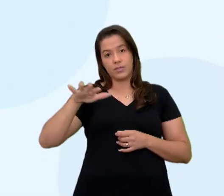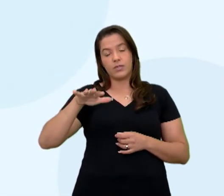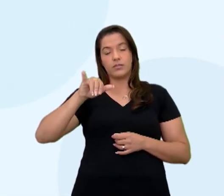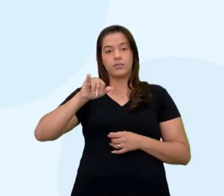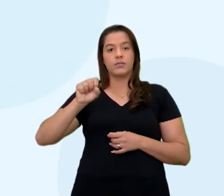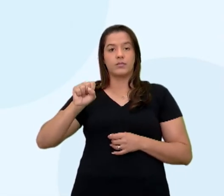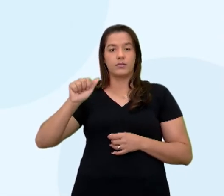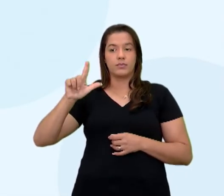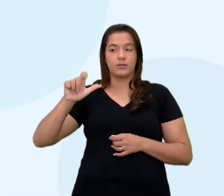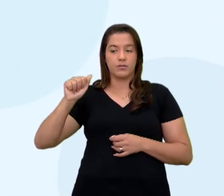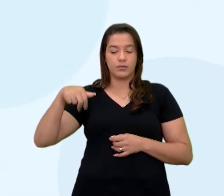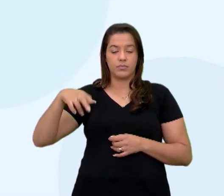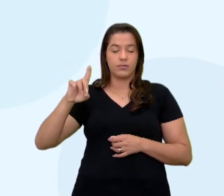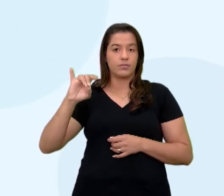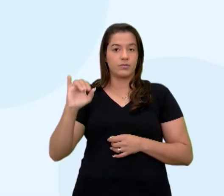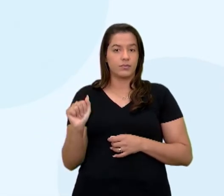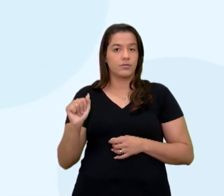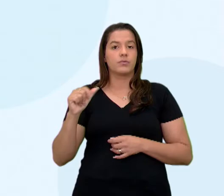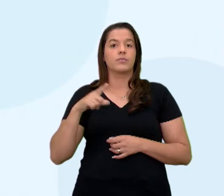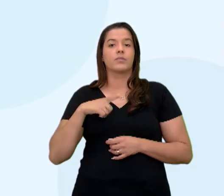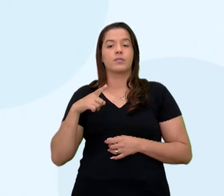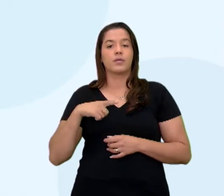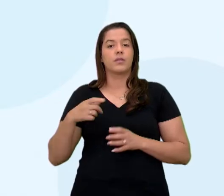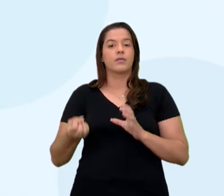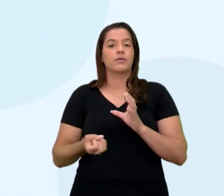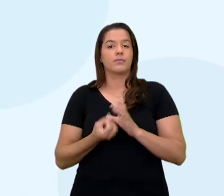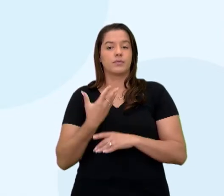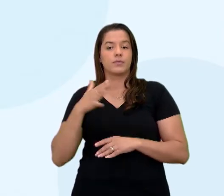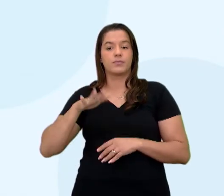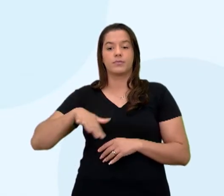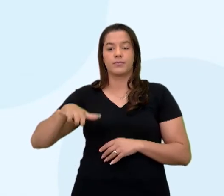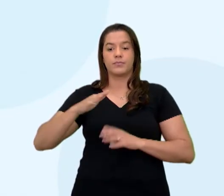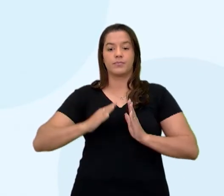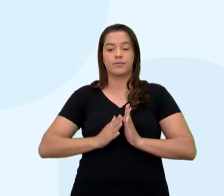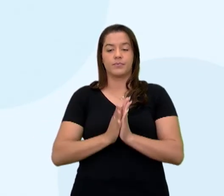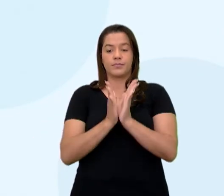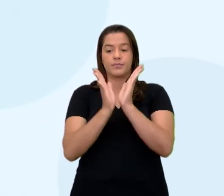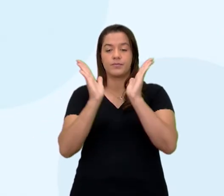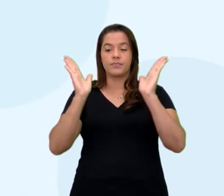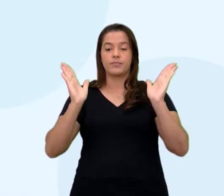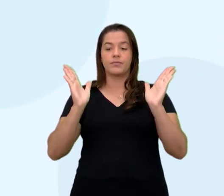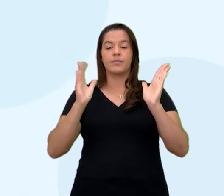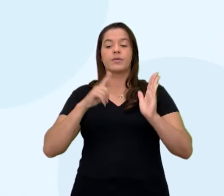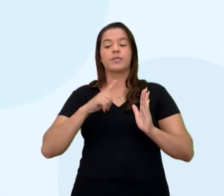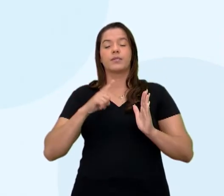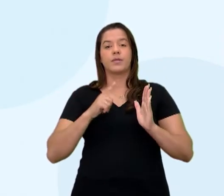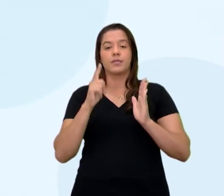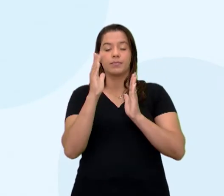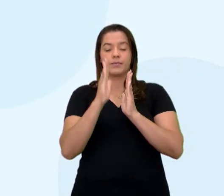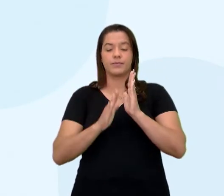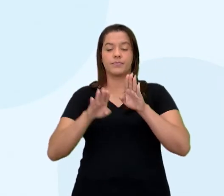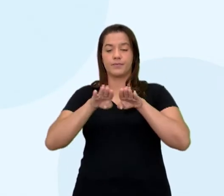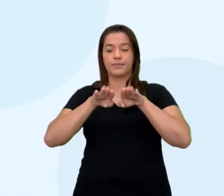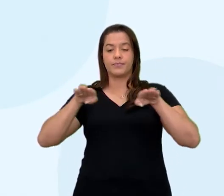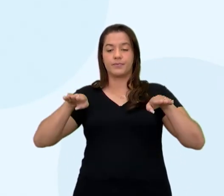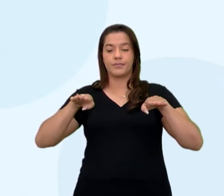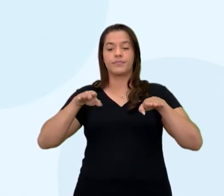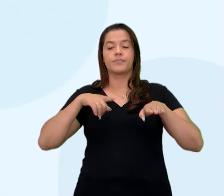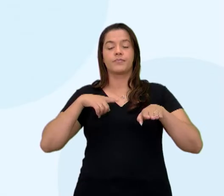lá que é a Islândia é a formação dessa dorsal, né, tem lá o deslocamento aí da placa norte-americana com a